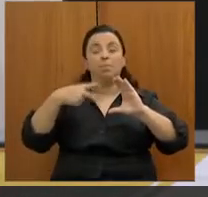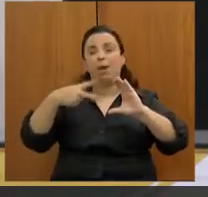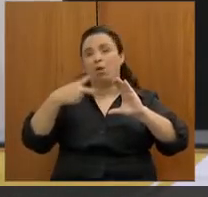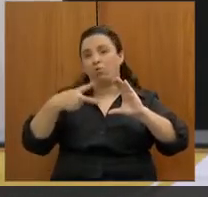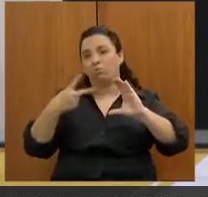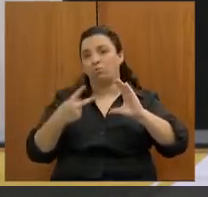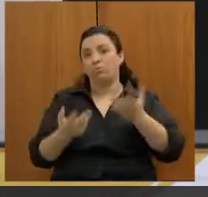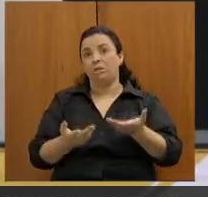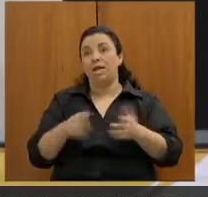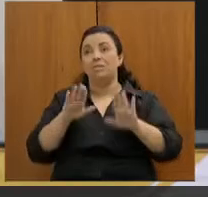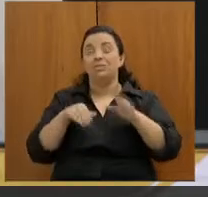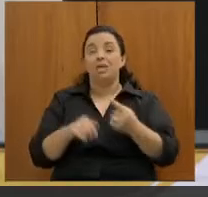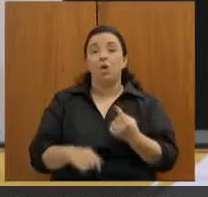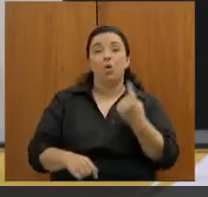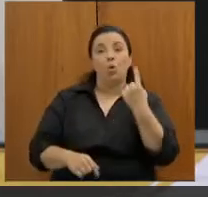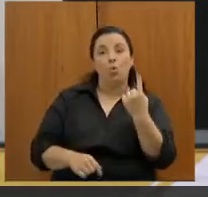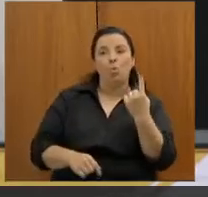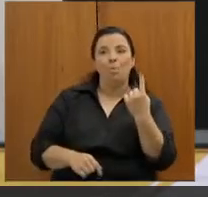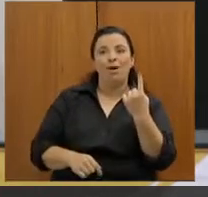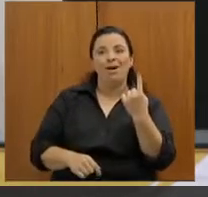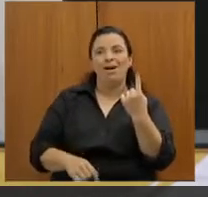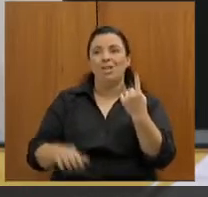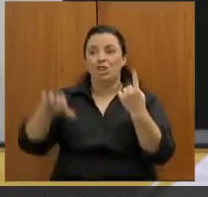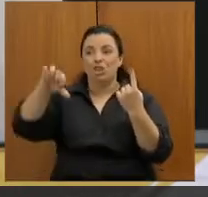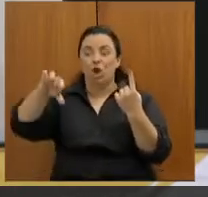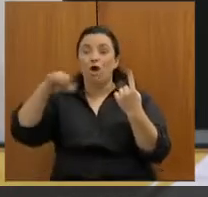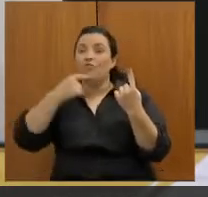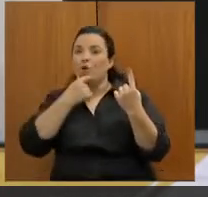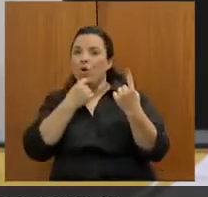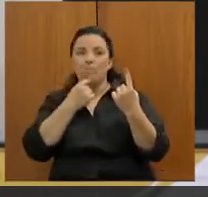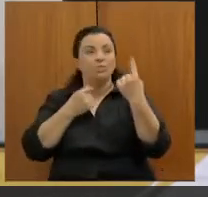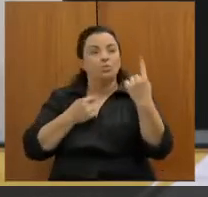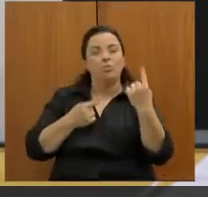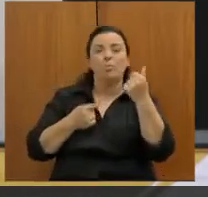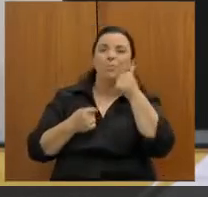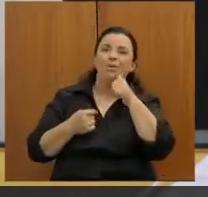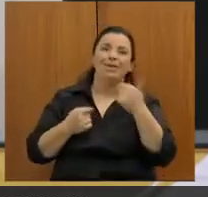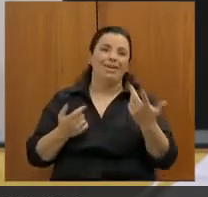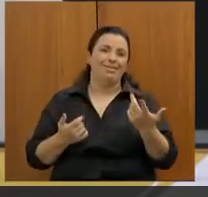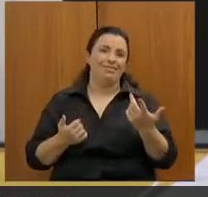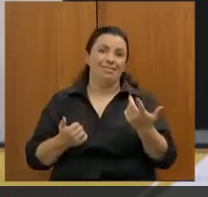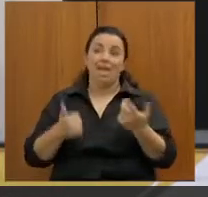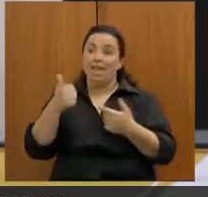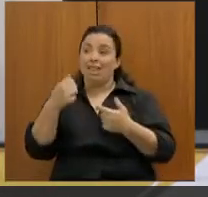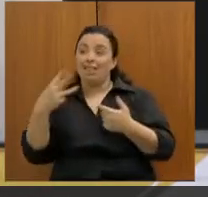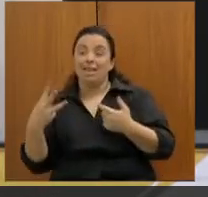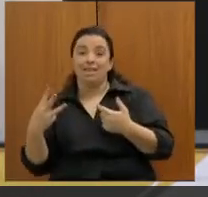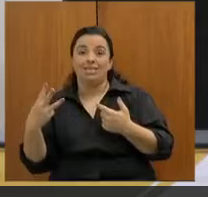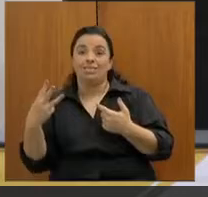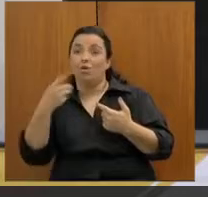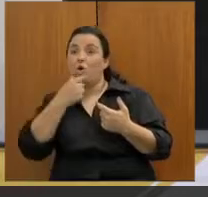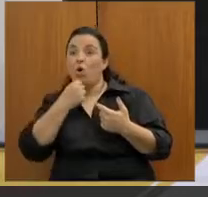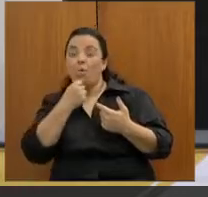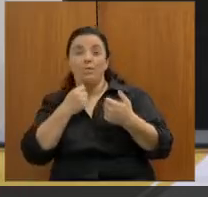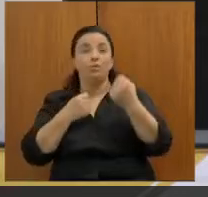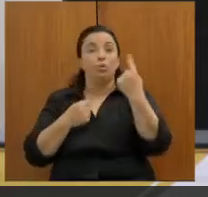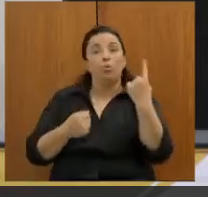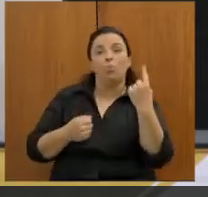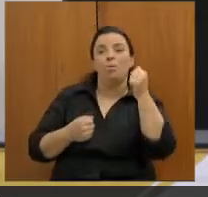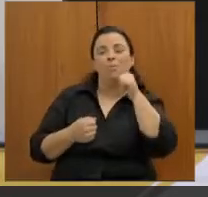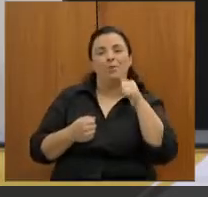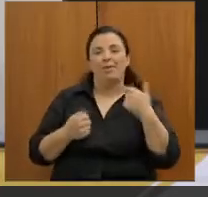entre nove é uma entre 11 e 13 e 25 vereadores e